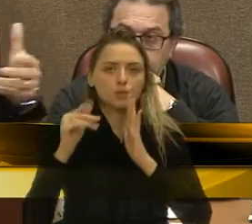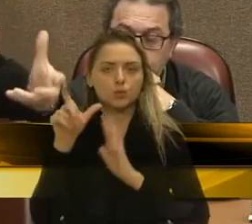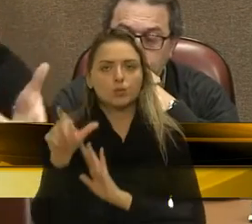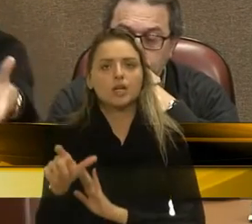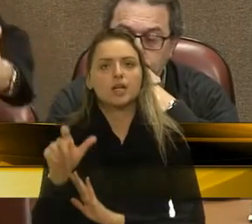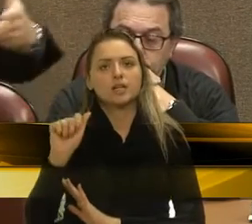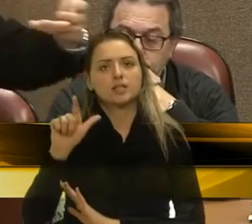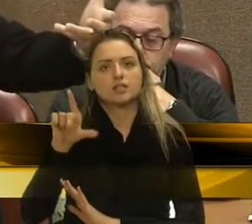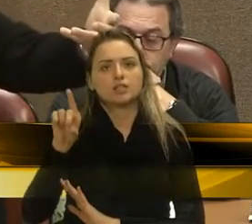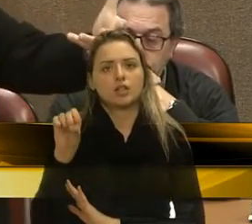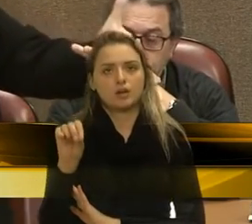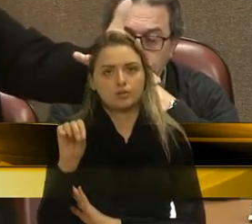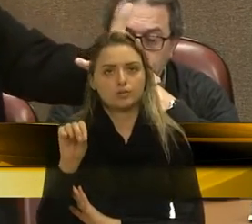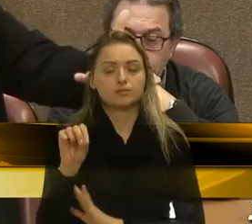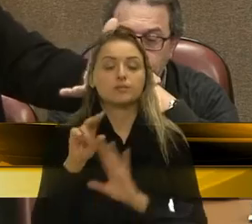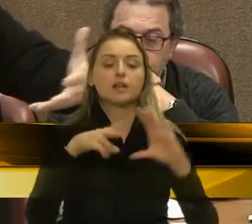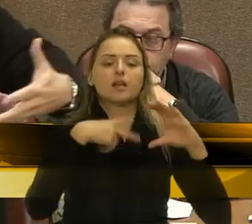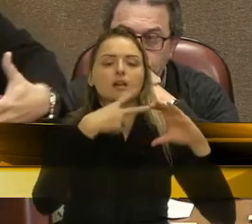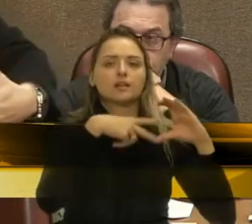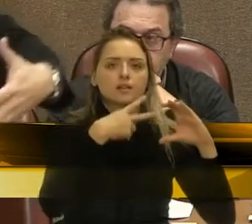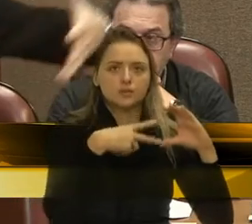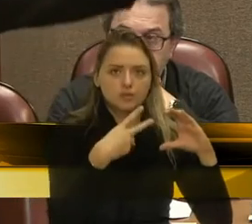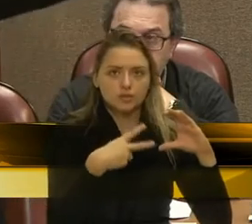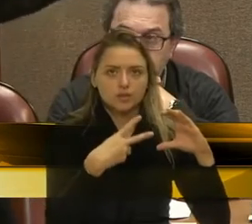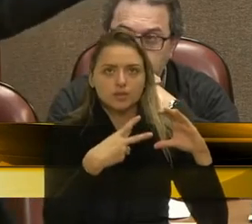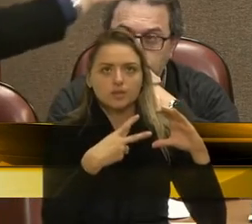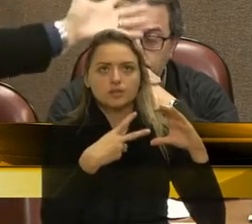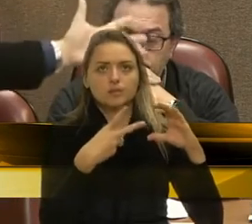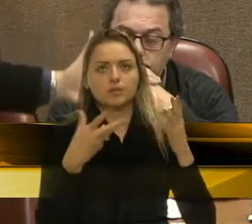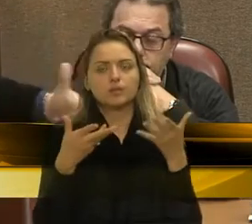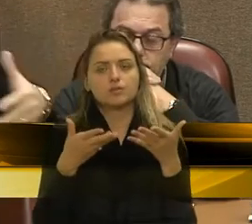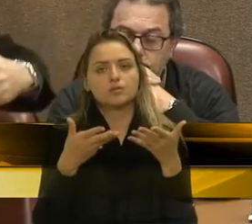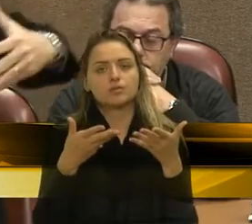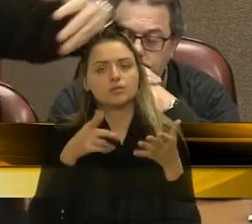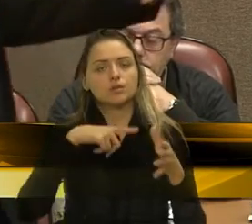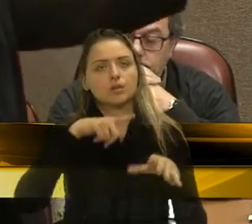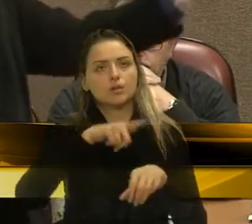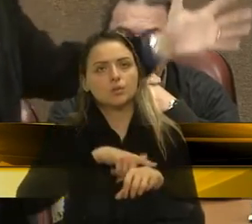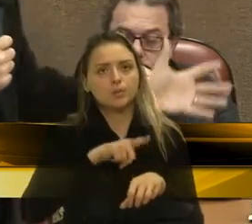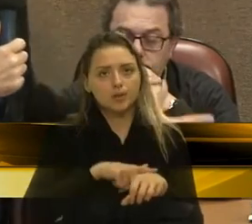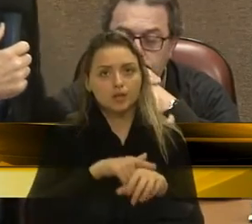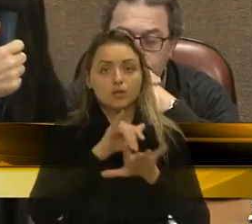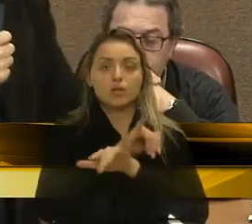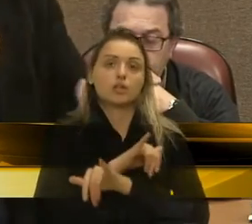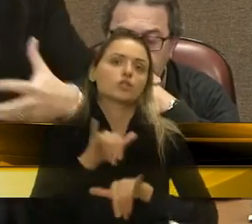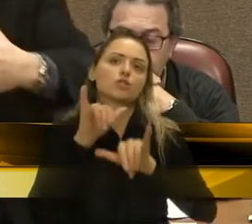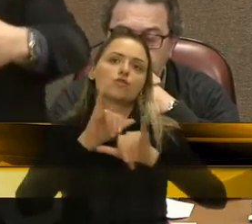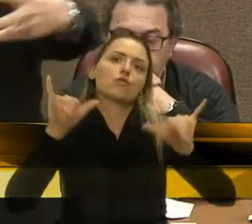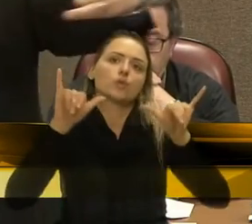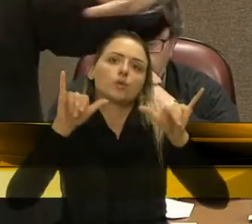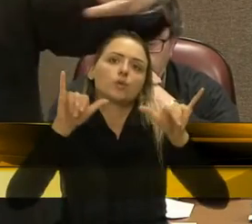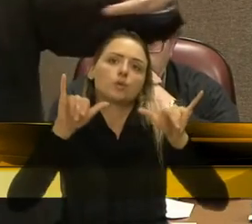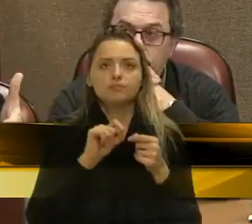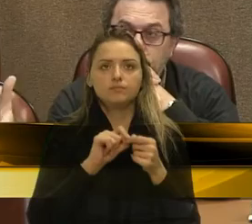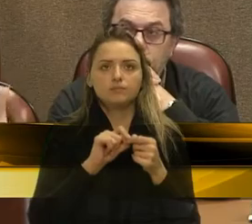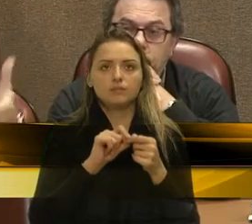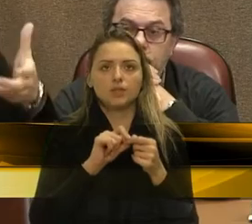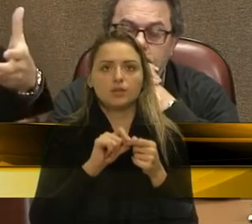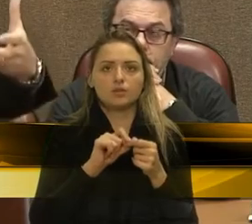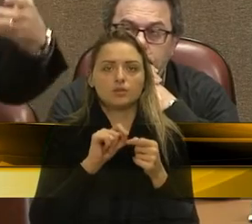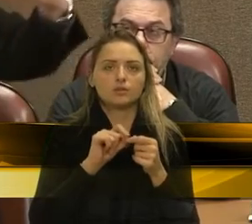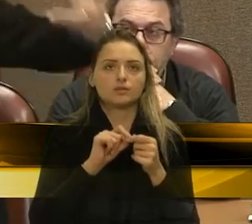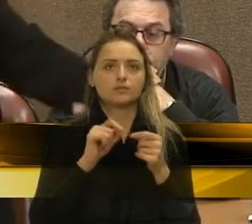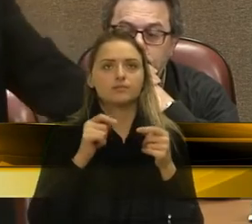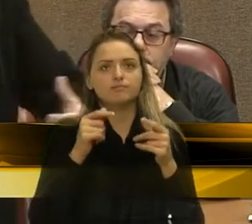Então, eu acho que a Câmara Municipal, ela abre isso, ela torna público, ela faz uma